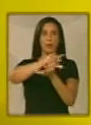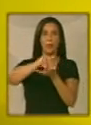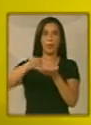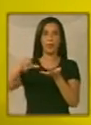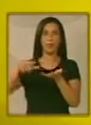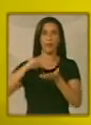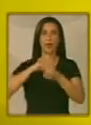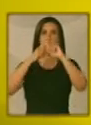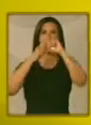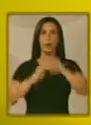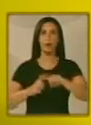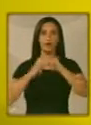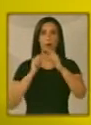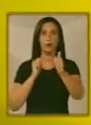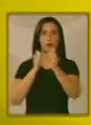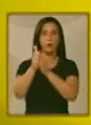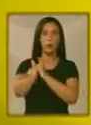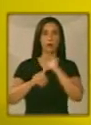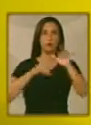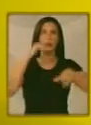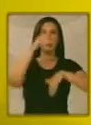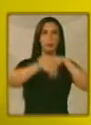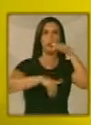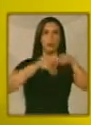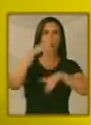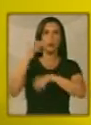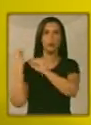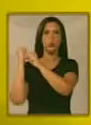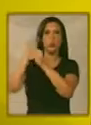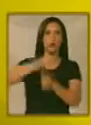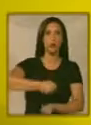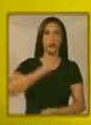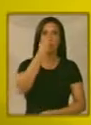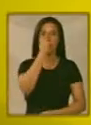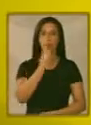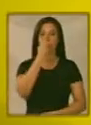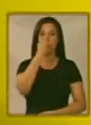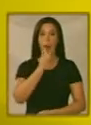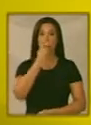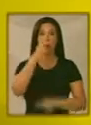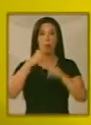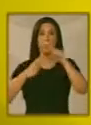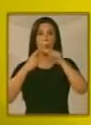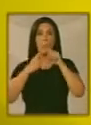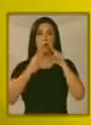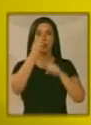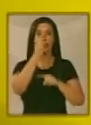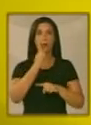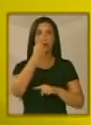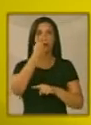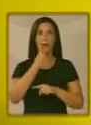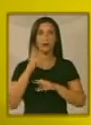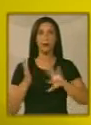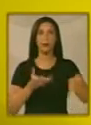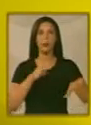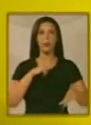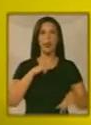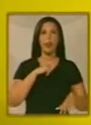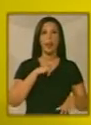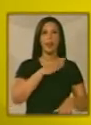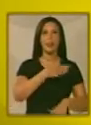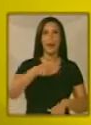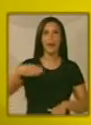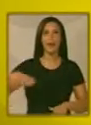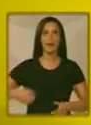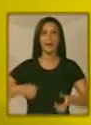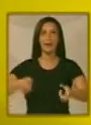ter competições no atletismo, na natação, no judô para cegos e para parcialmente cegos. A gente tem tênis em cadeira de rodas,